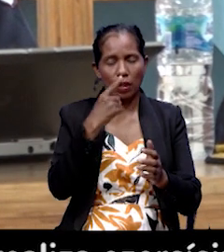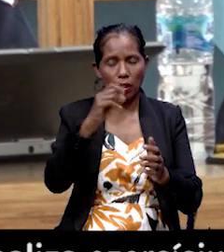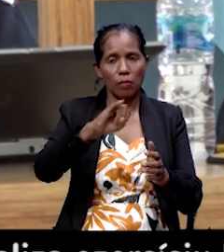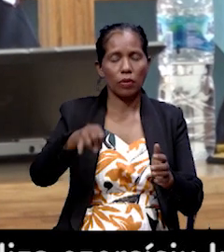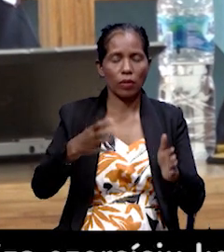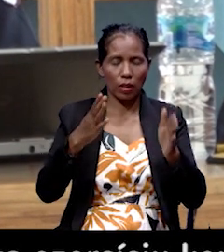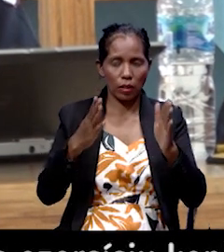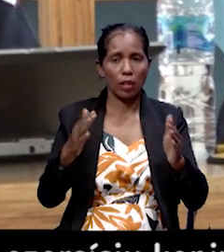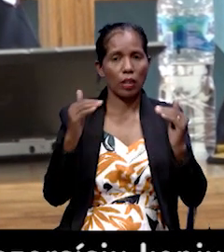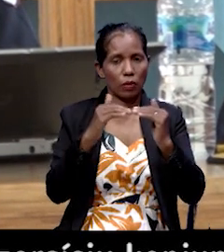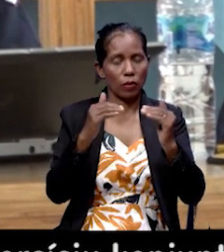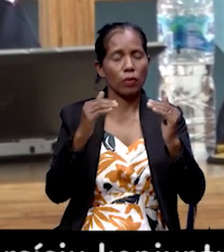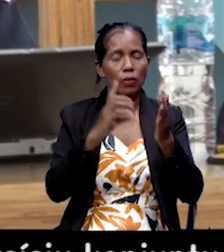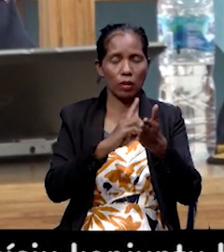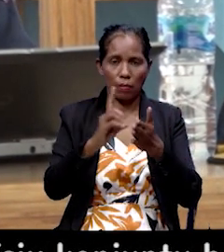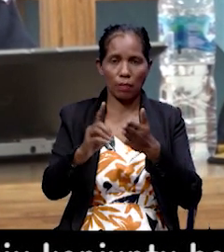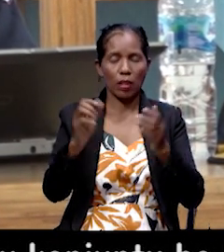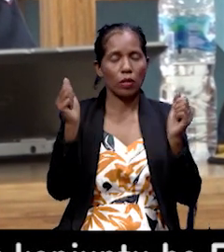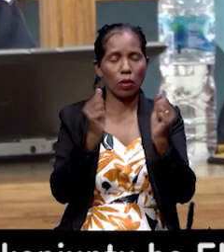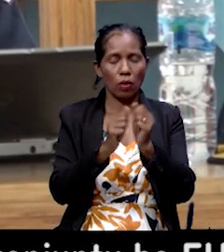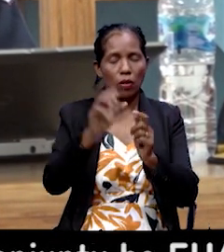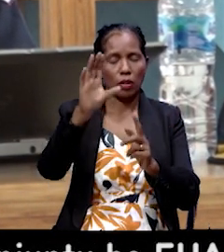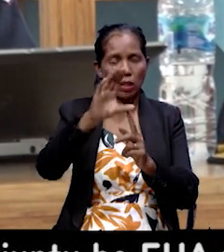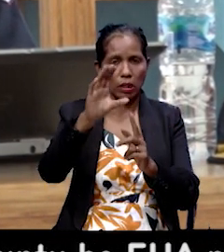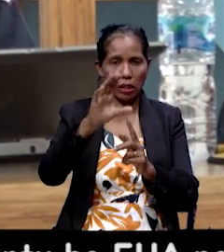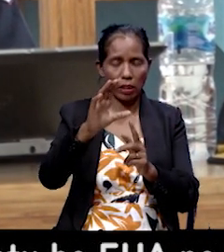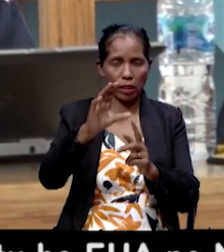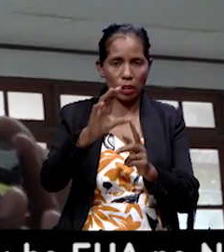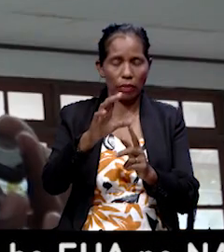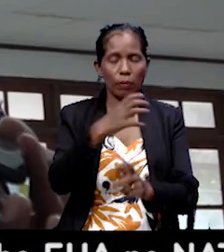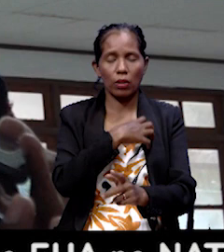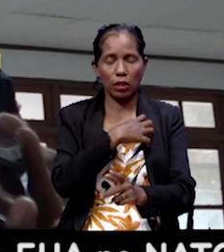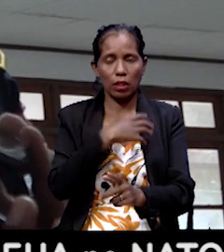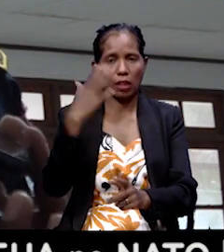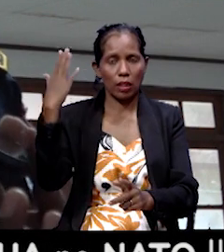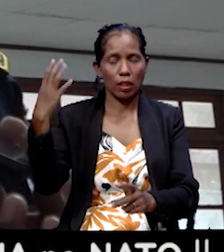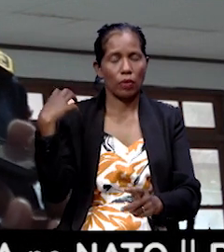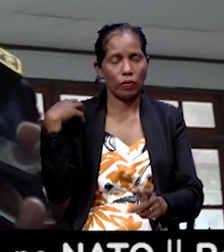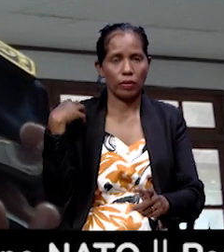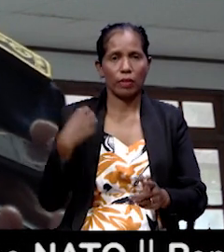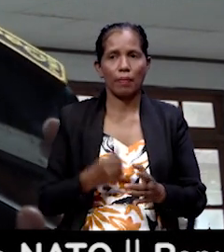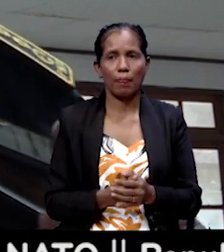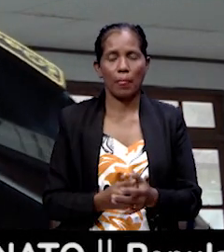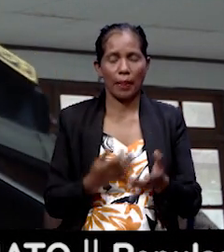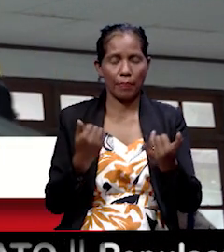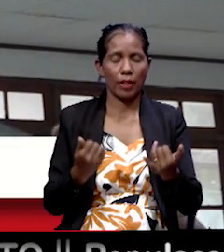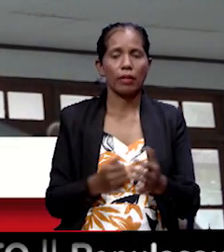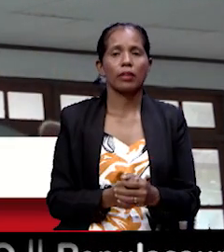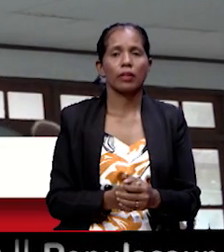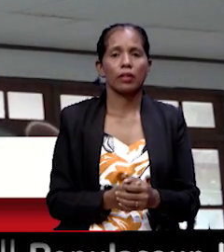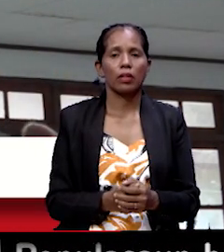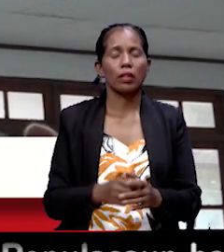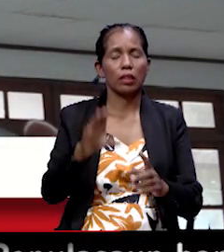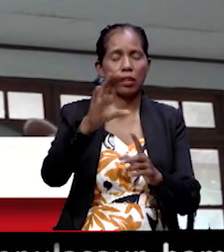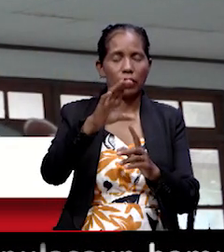Sira, a foi um encontro semanal com o comandante Esquadra Sira e a Caicole dele. O Rinmos, comandante Esquadra Sira, hato